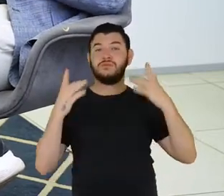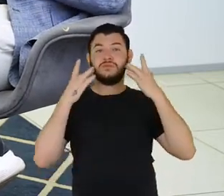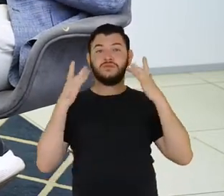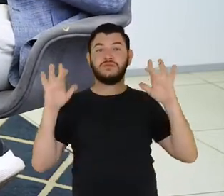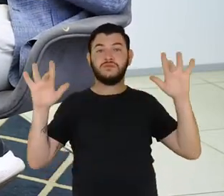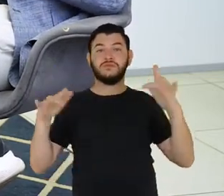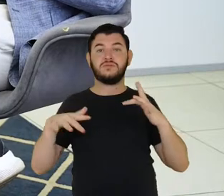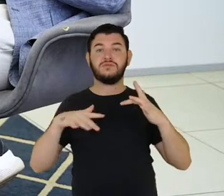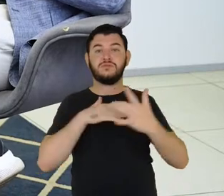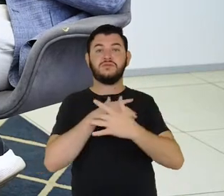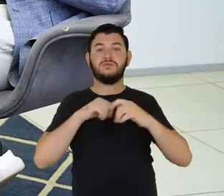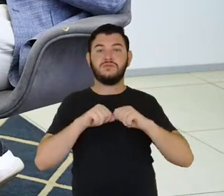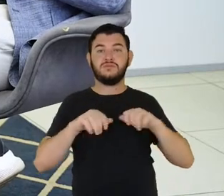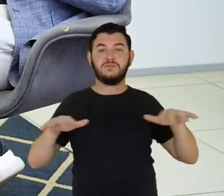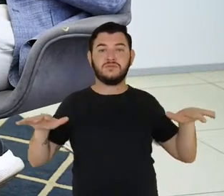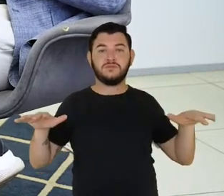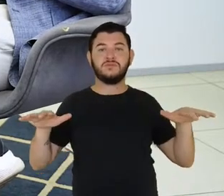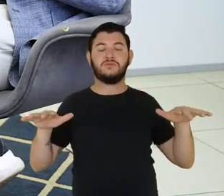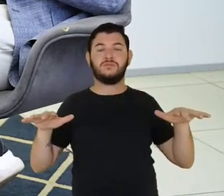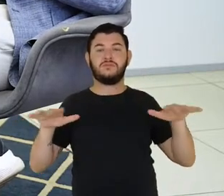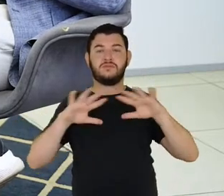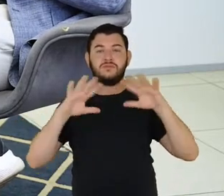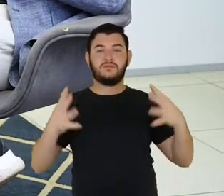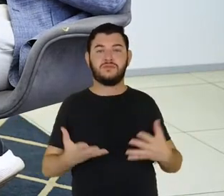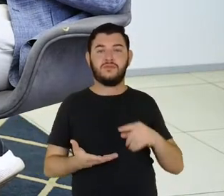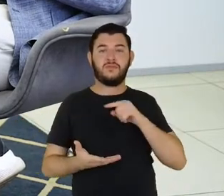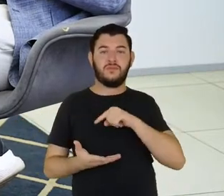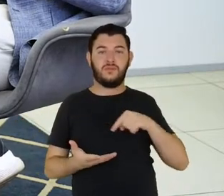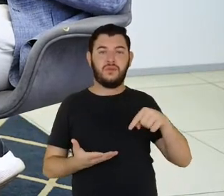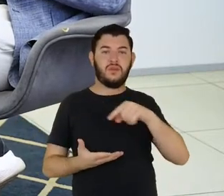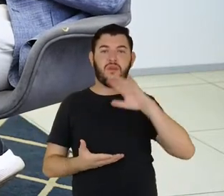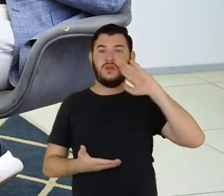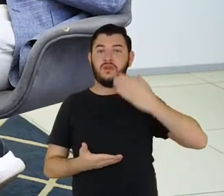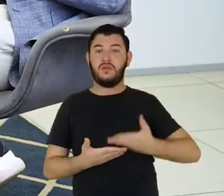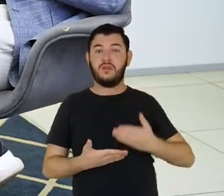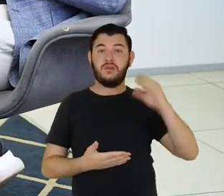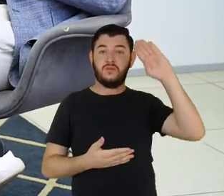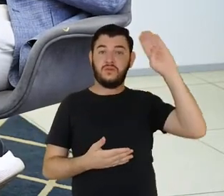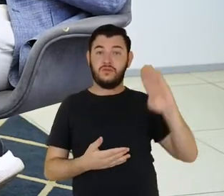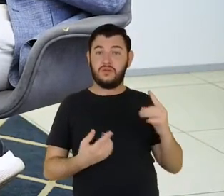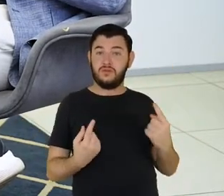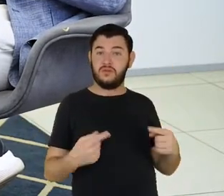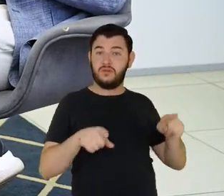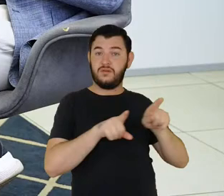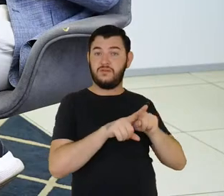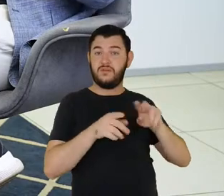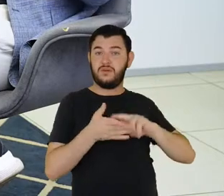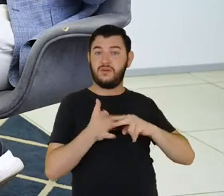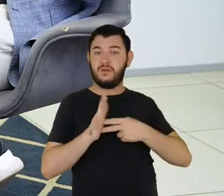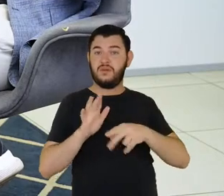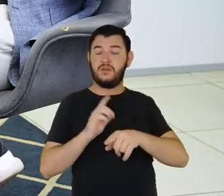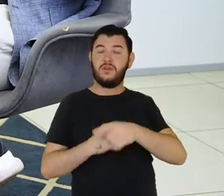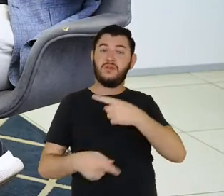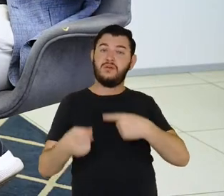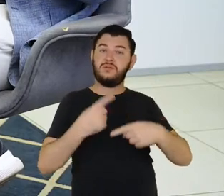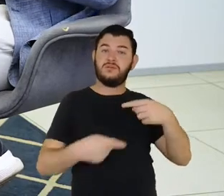Brasil, mas querendo ou não, é um retrocesso, né? Um retrocesso com relação à segurança das redes sociais, que está, pelo menos,